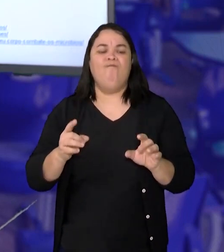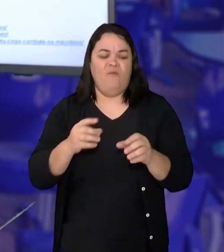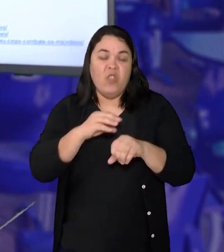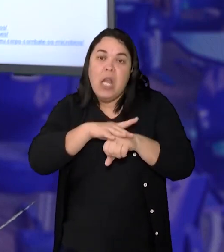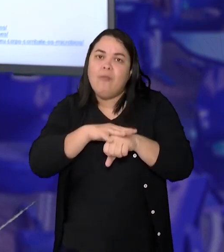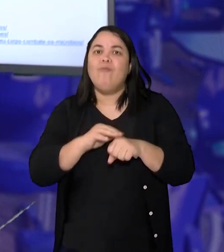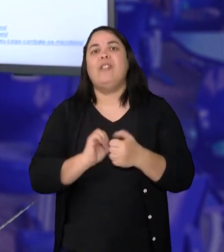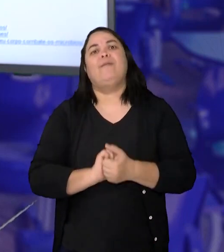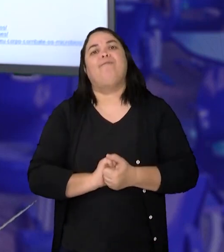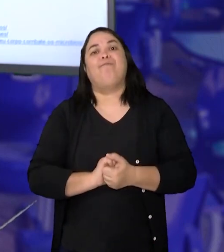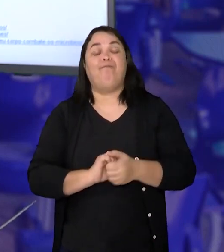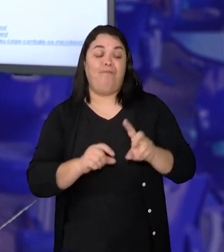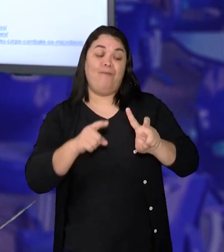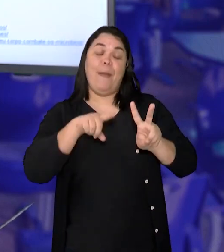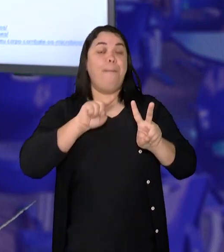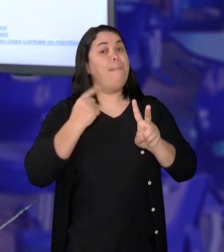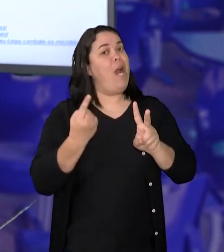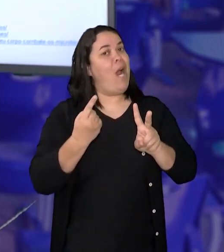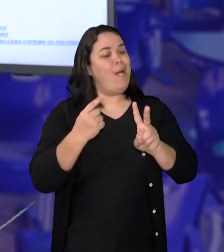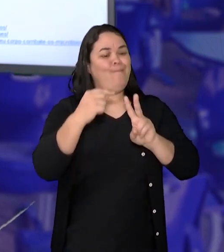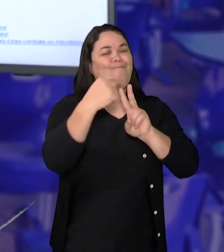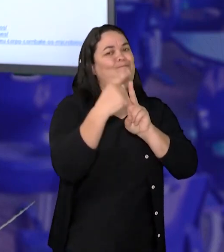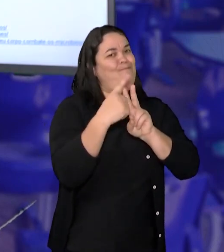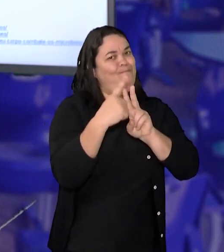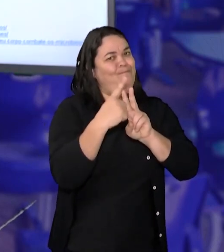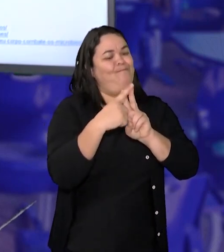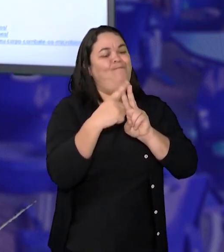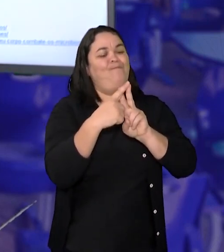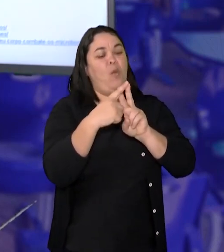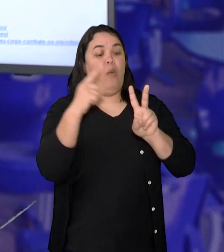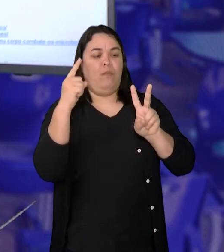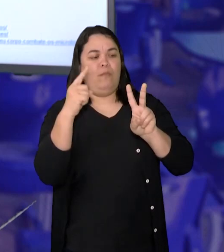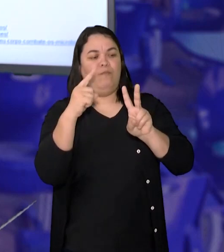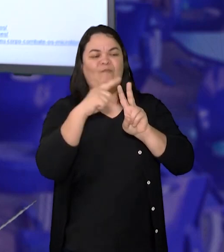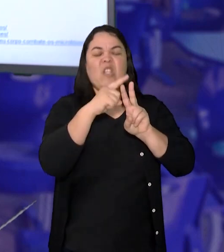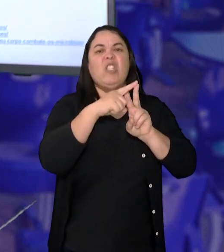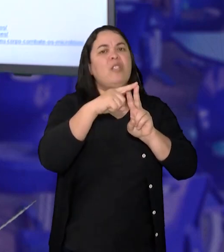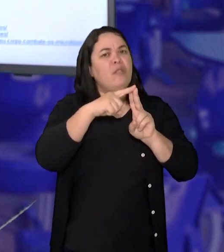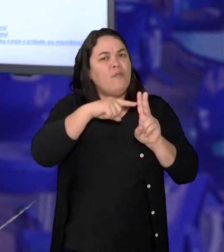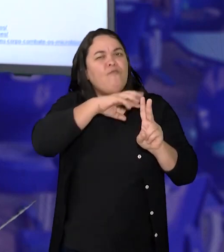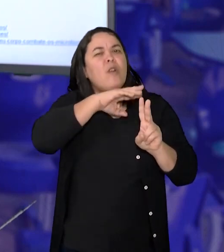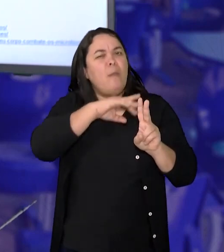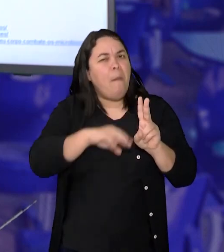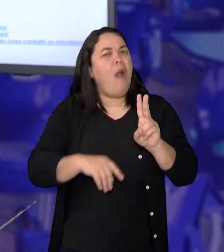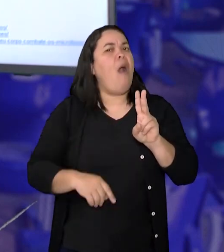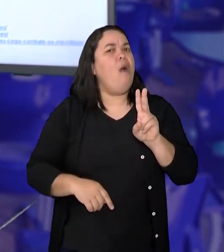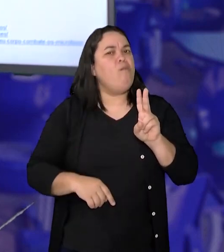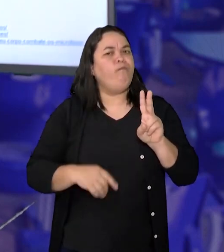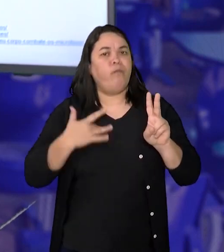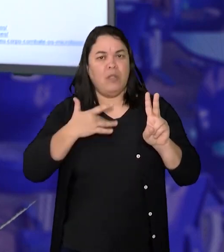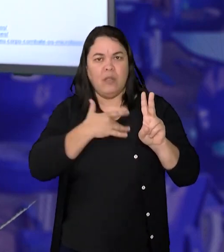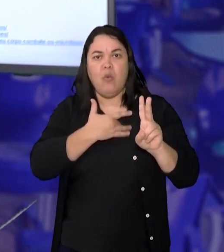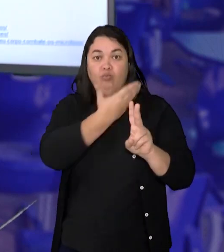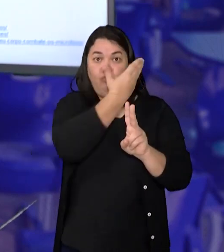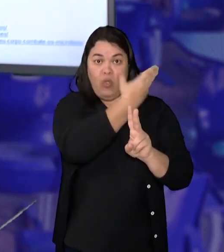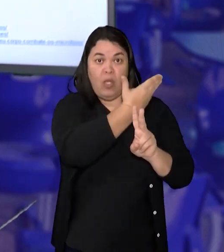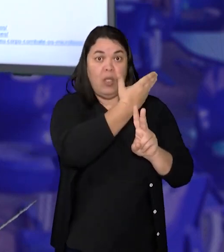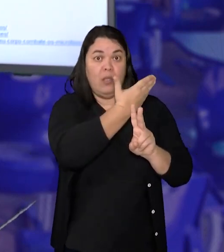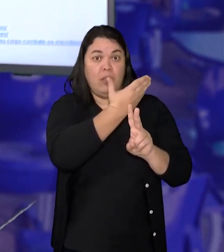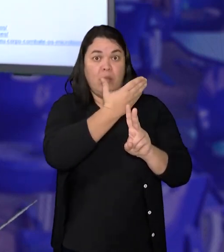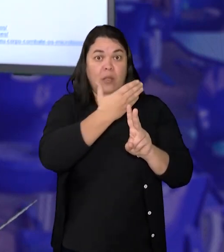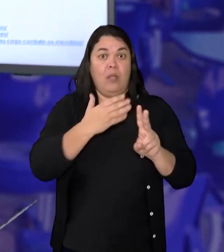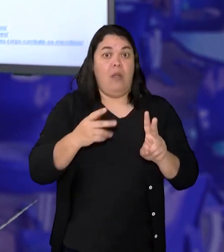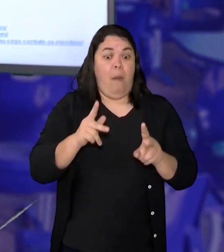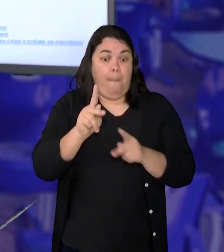Porém, a gente tem o outro lado da moeda, que é quando eu tenho micróbios que fazem mal à saúde, que são esses micróbios mais